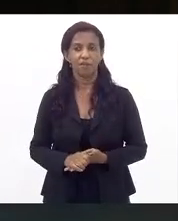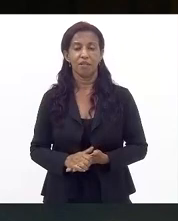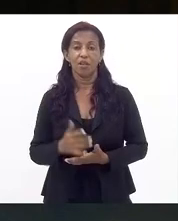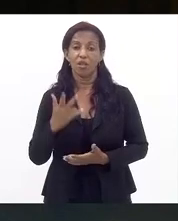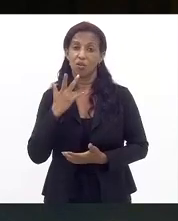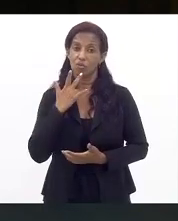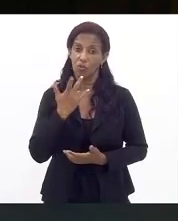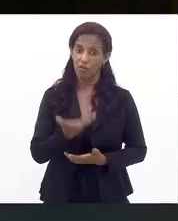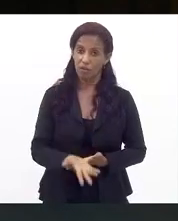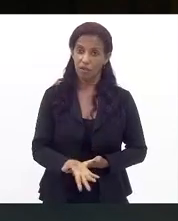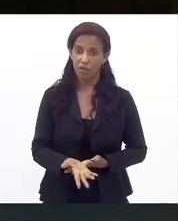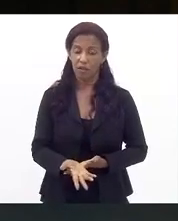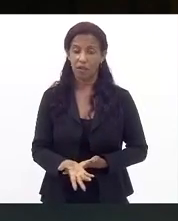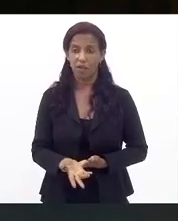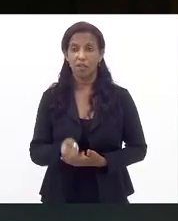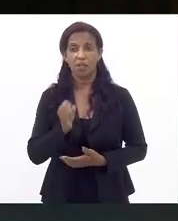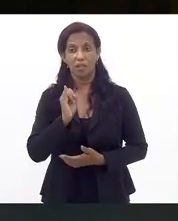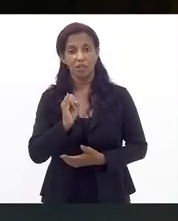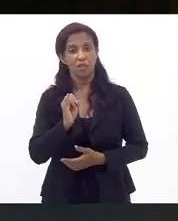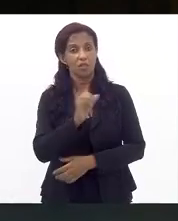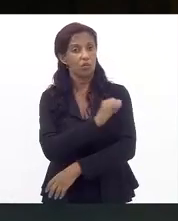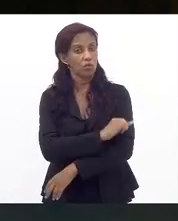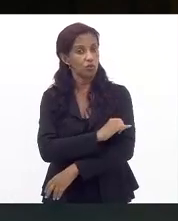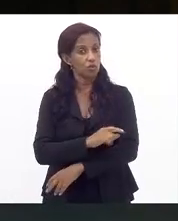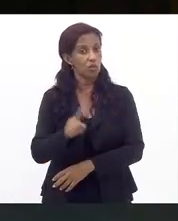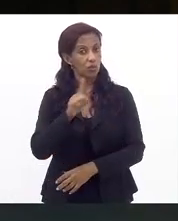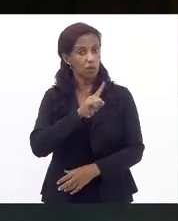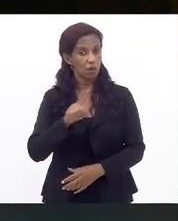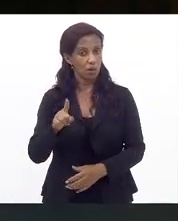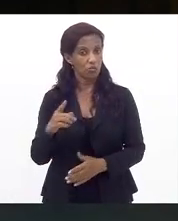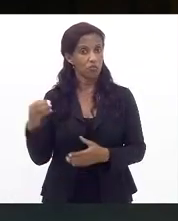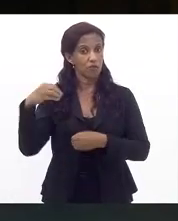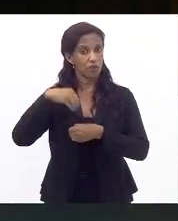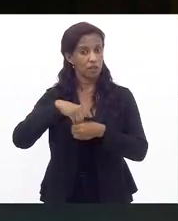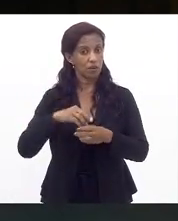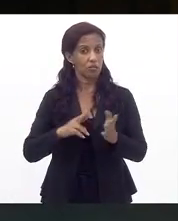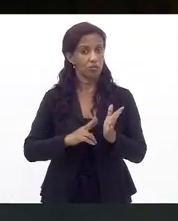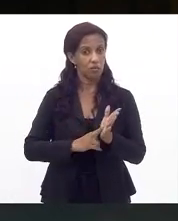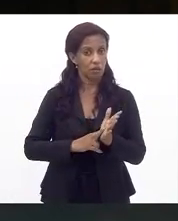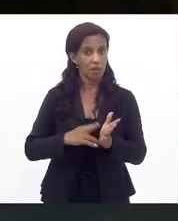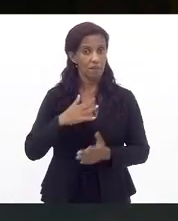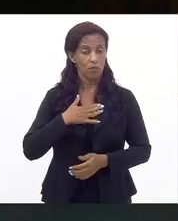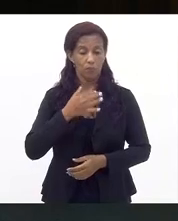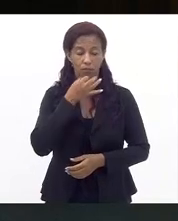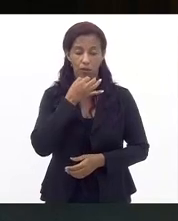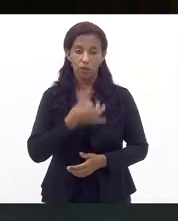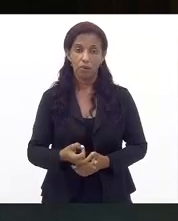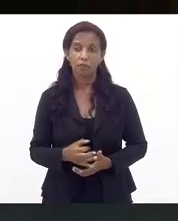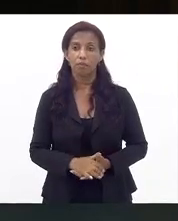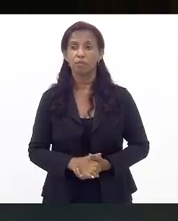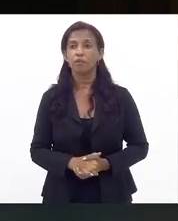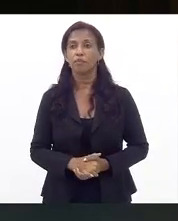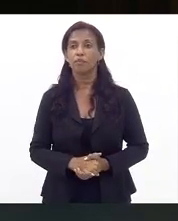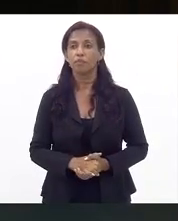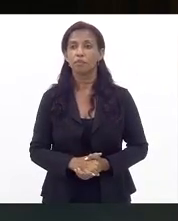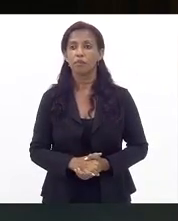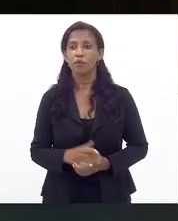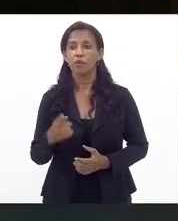Apenas disse que se o Rio de Janeiro não estiver no regime Esse é minha opinião